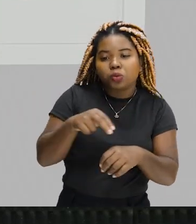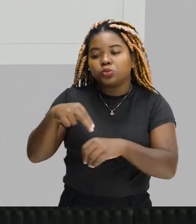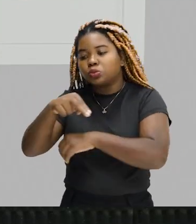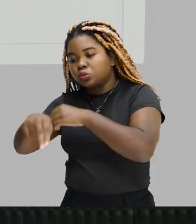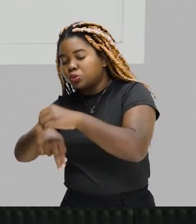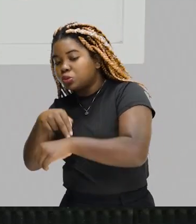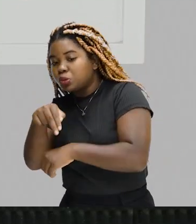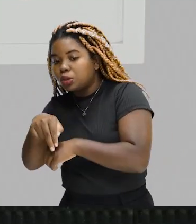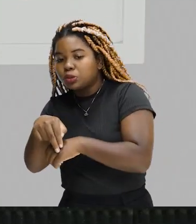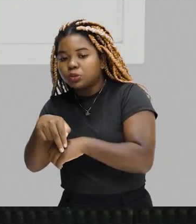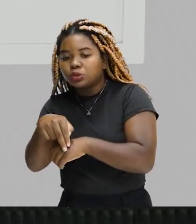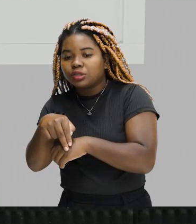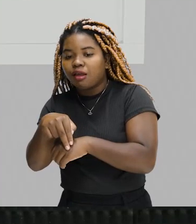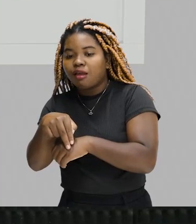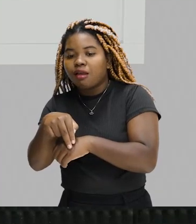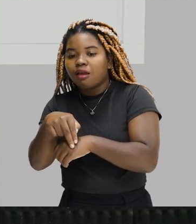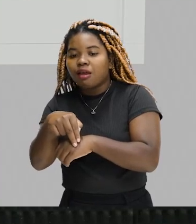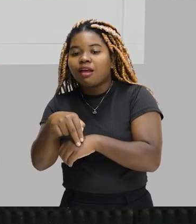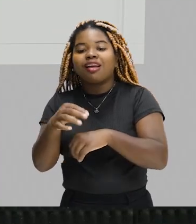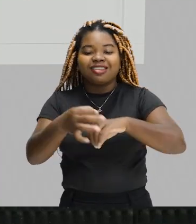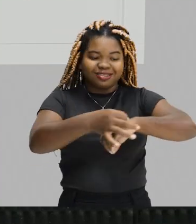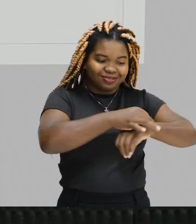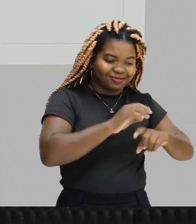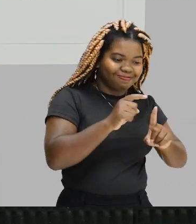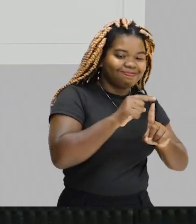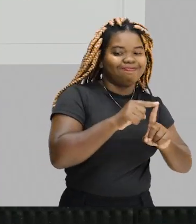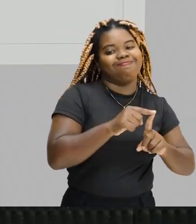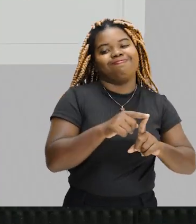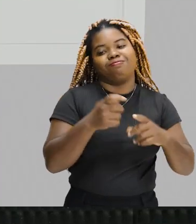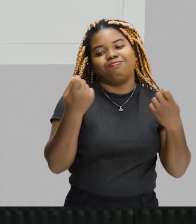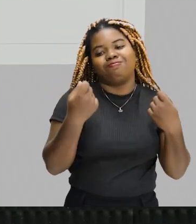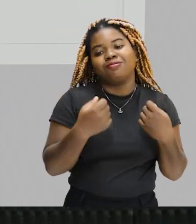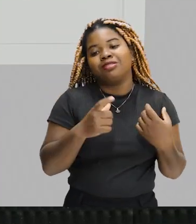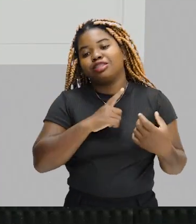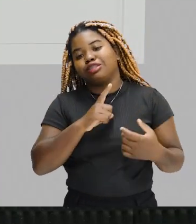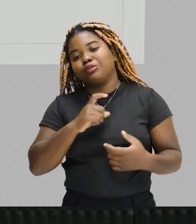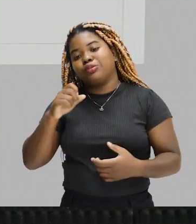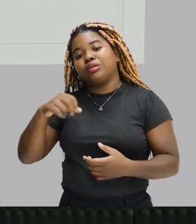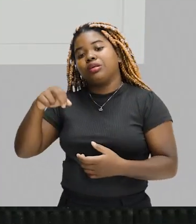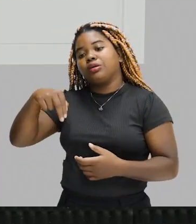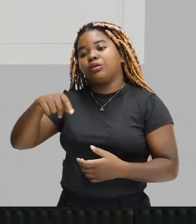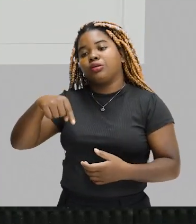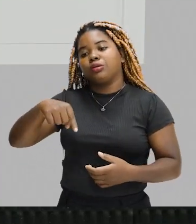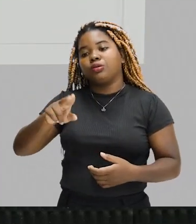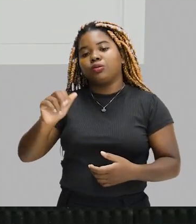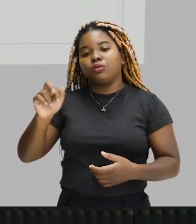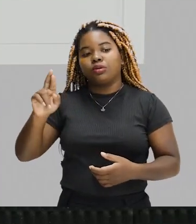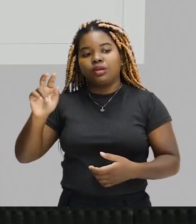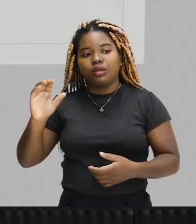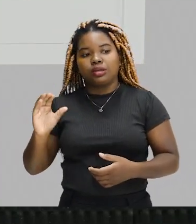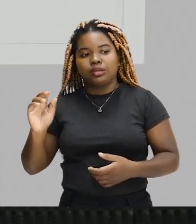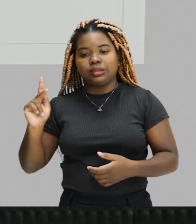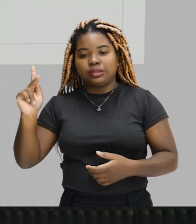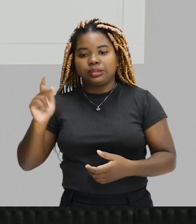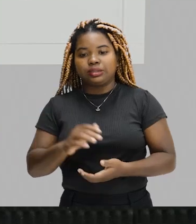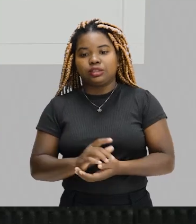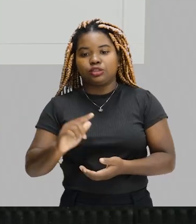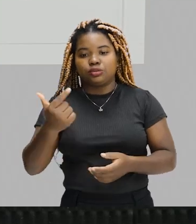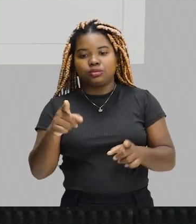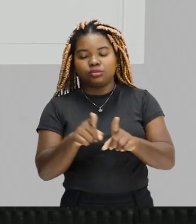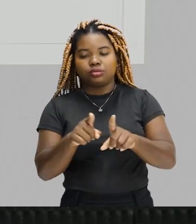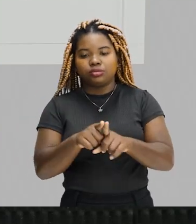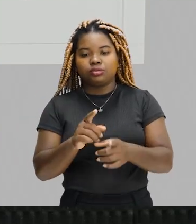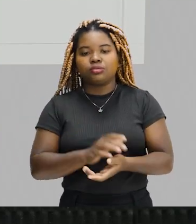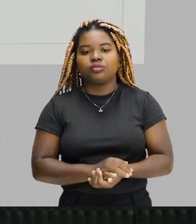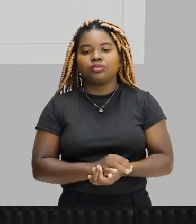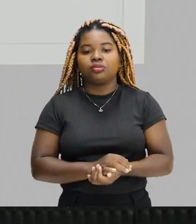nêutron, certo? Essas partículas elementares, a presença desses quarks, certo? E de outras partículas como o gluon,